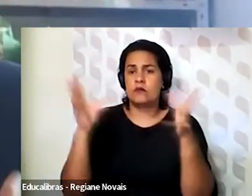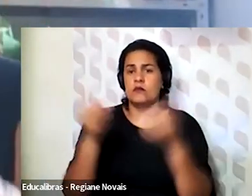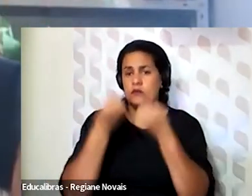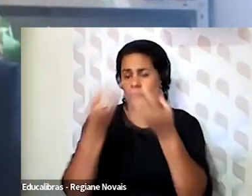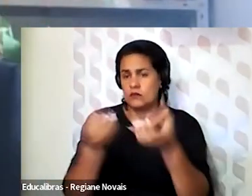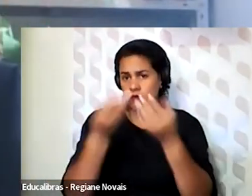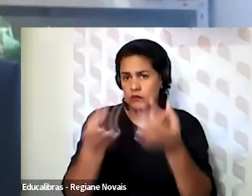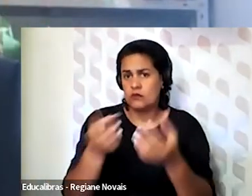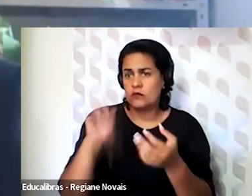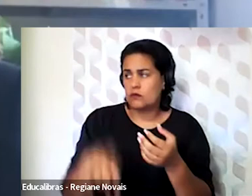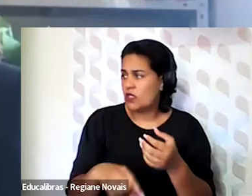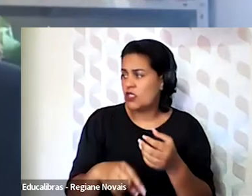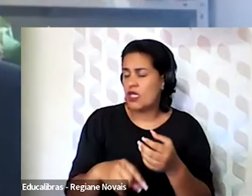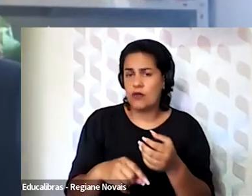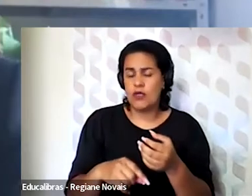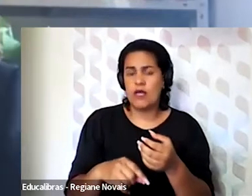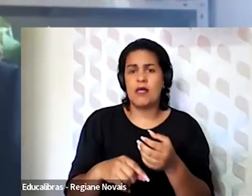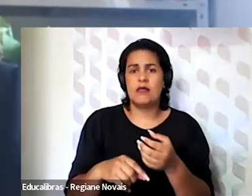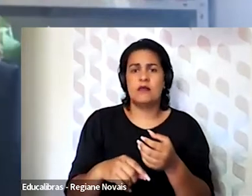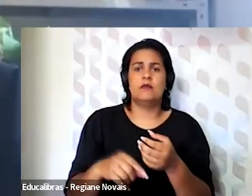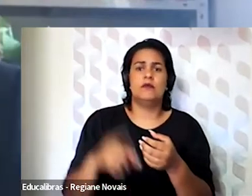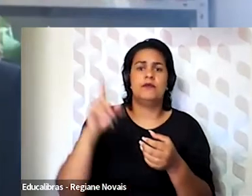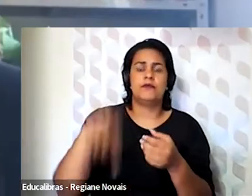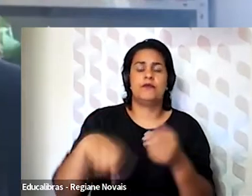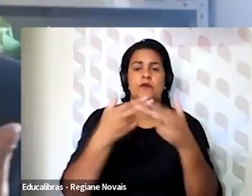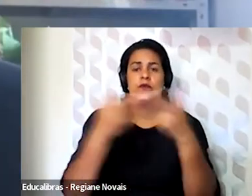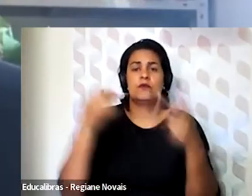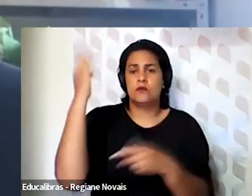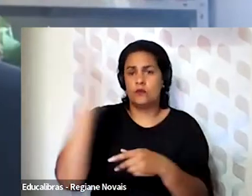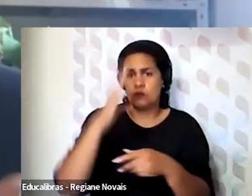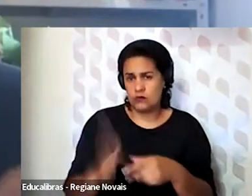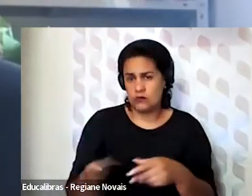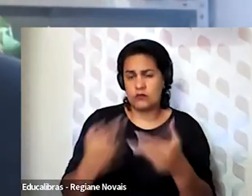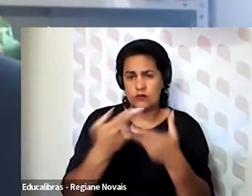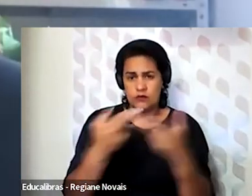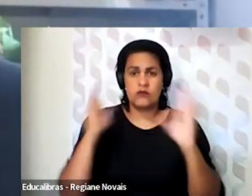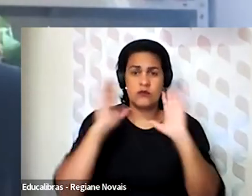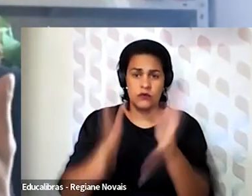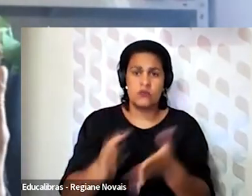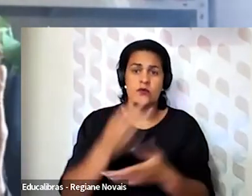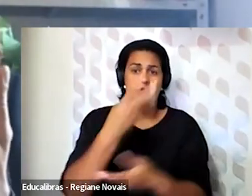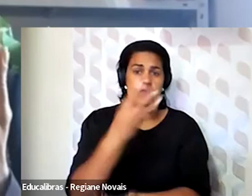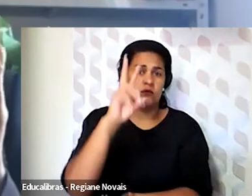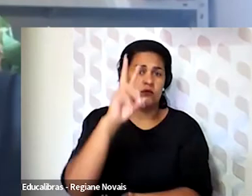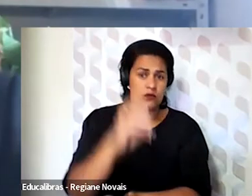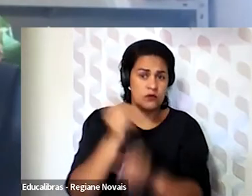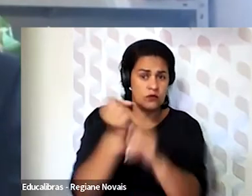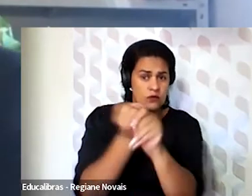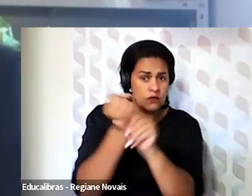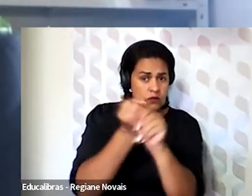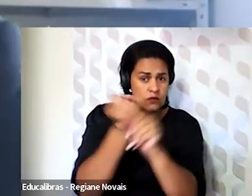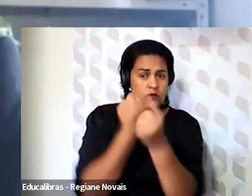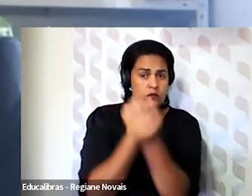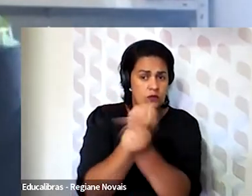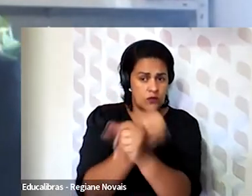histórica de um país colonizado, de um país que viveu 350 anos de escravidão, de um país que viveu